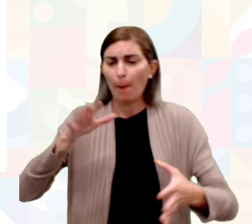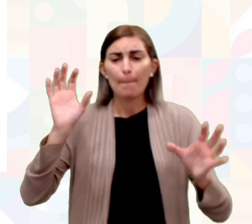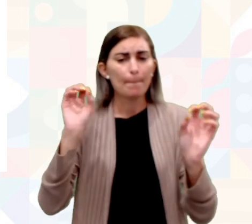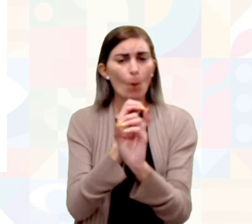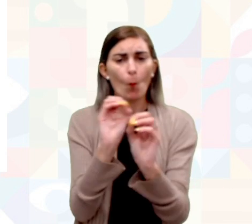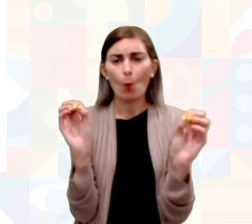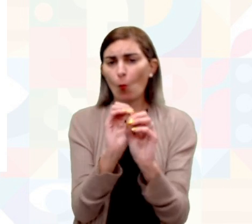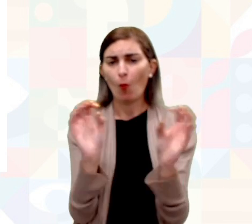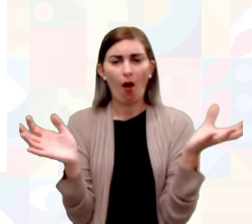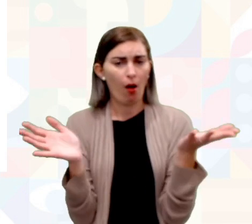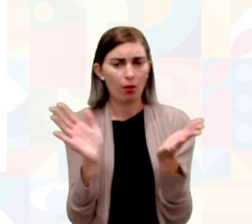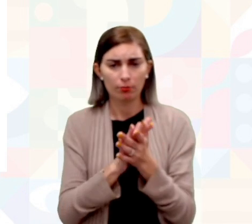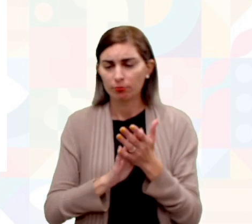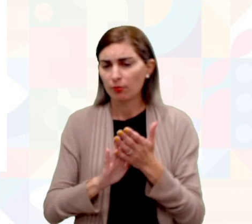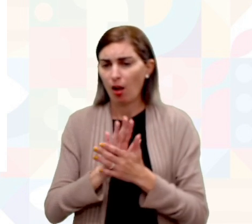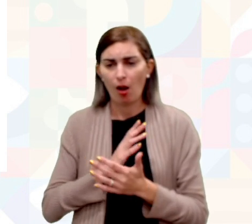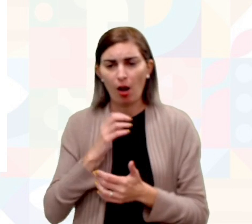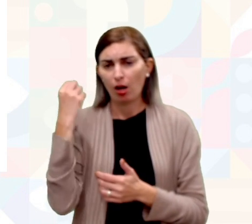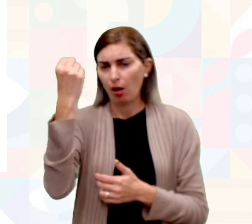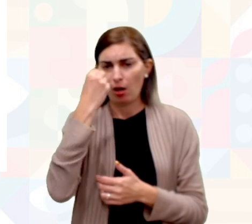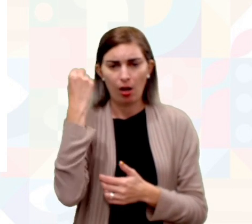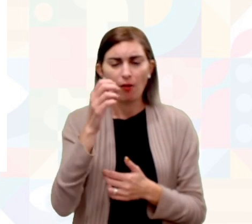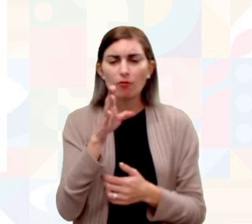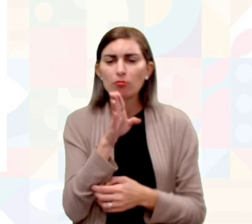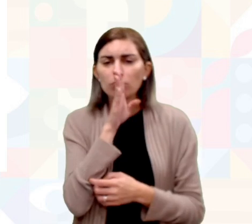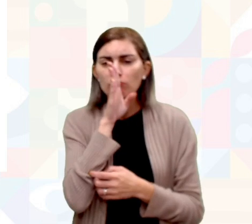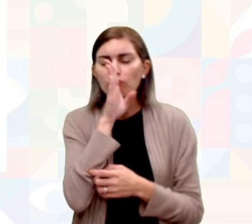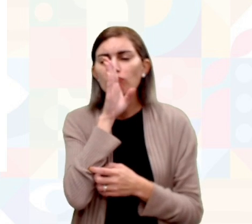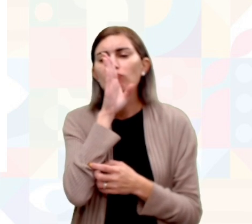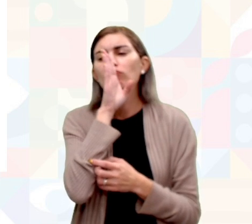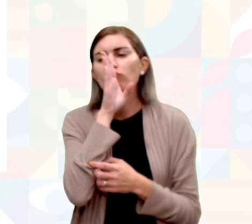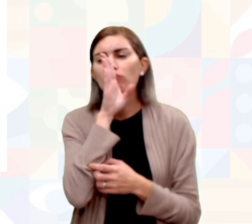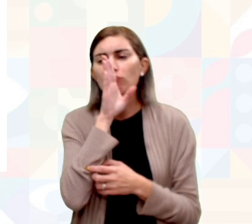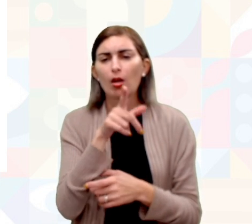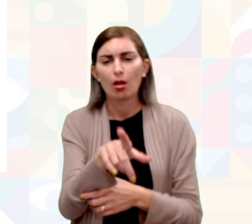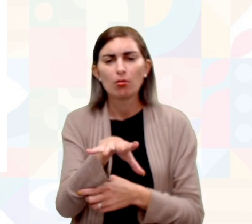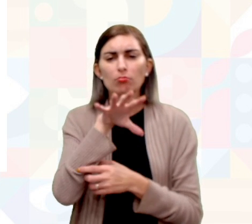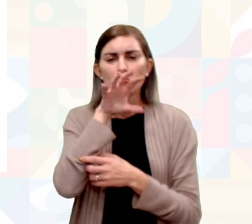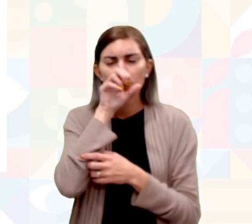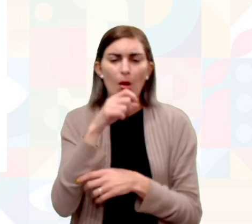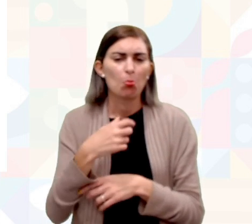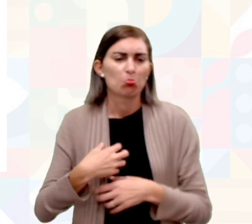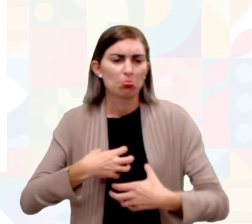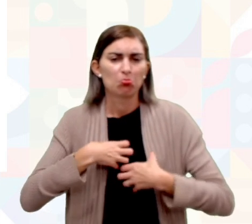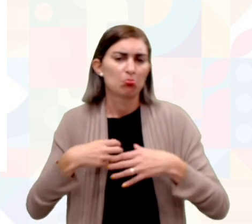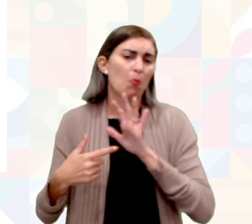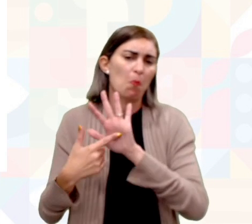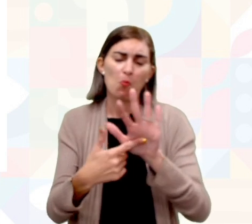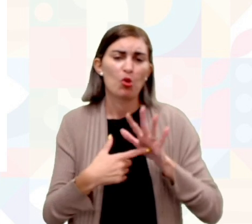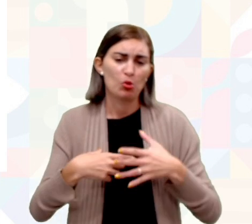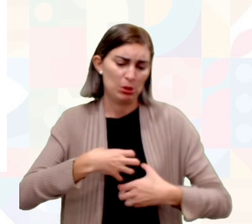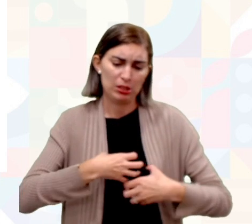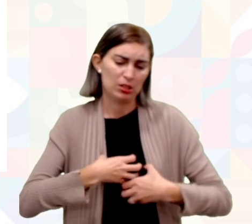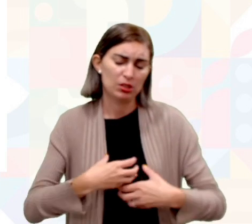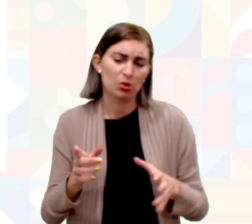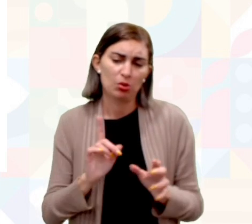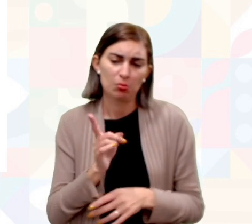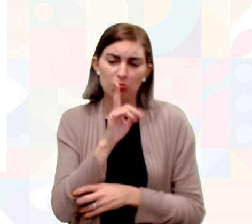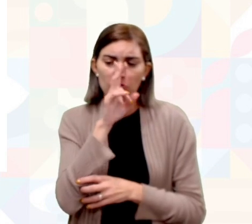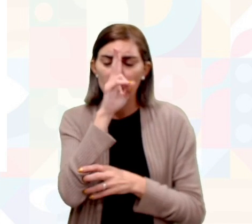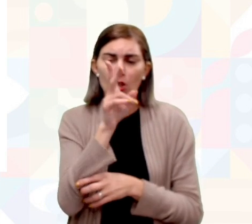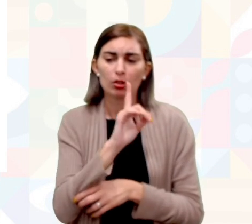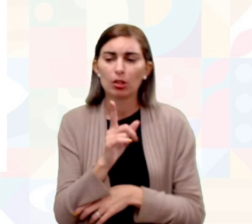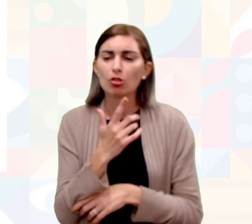aparentes, né, que é o que é mais grave, é silencioso, tá? Ele está ali com a intoxicação, mas não está apresentando sintomas consideráveis. Já